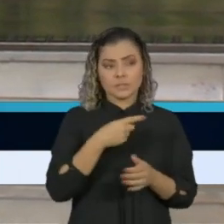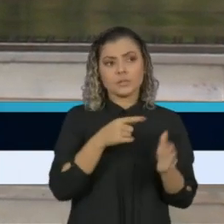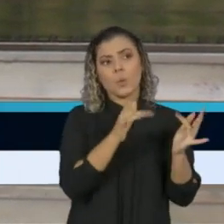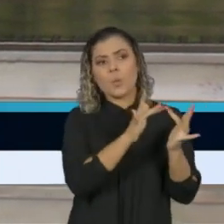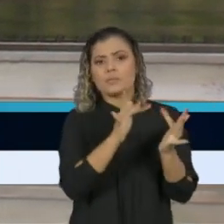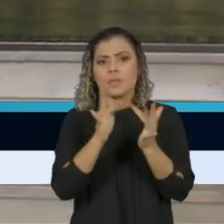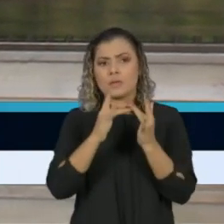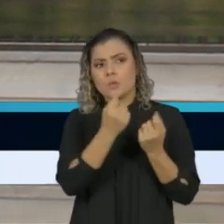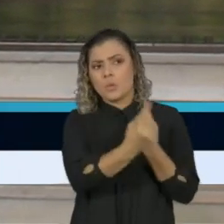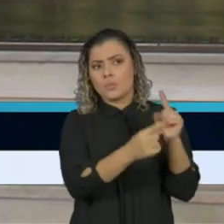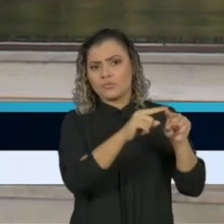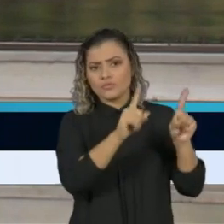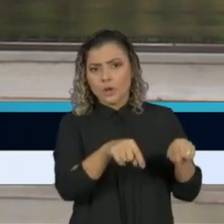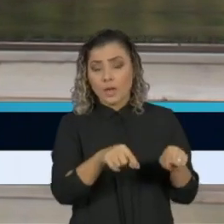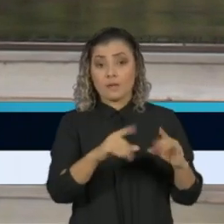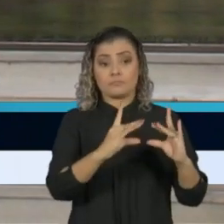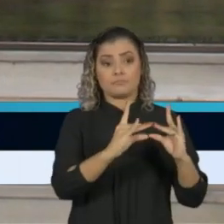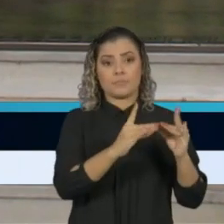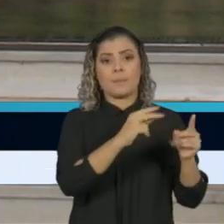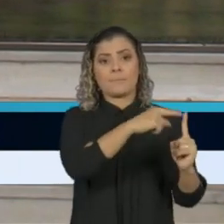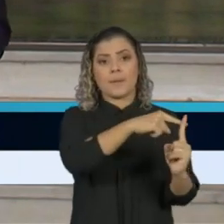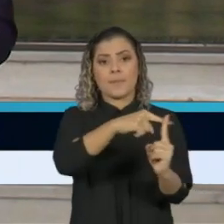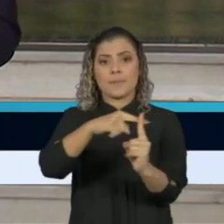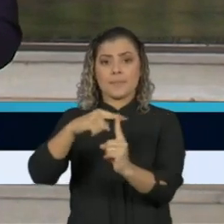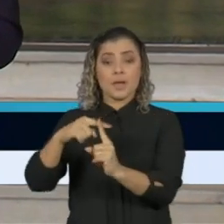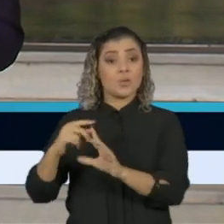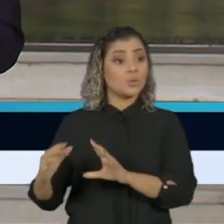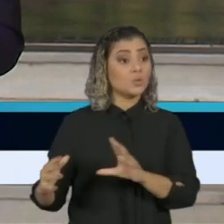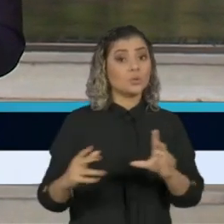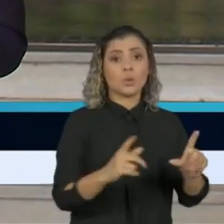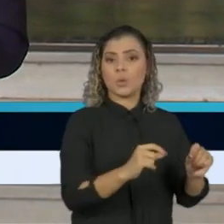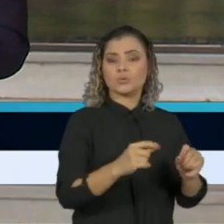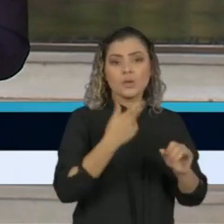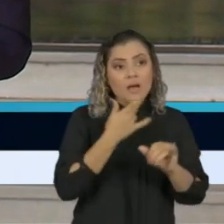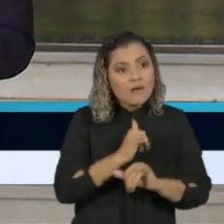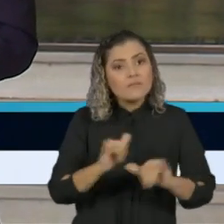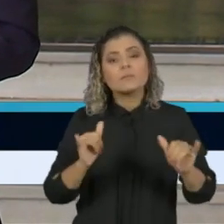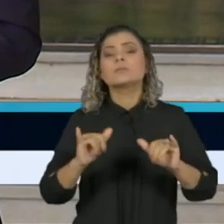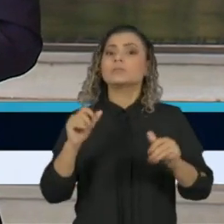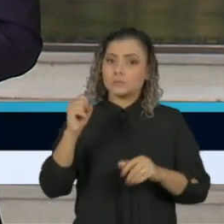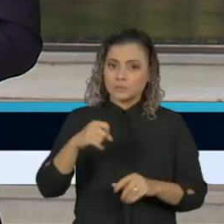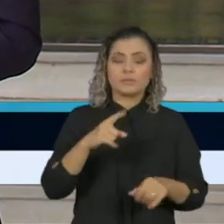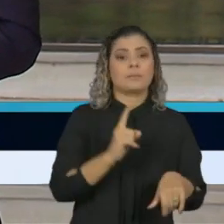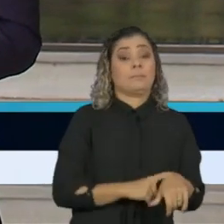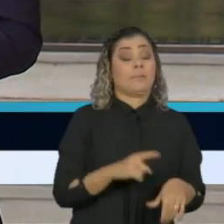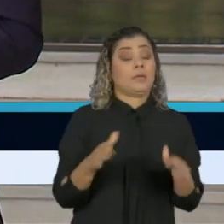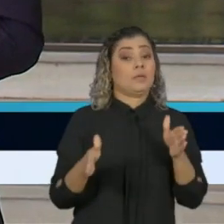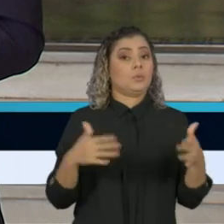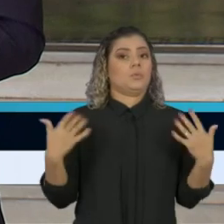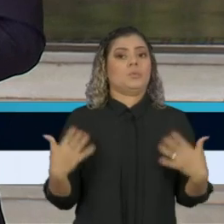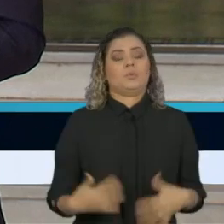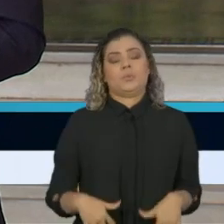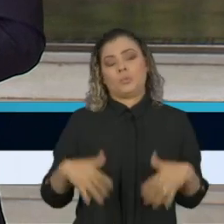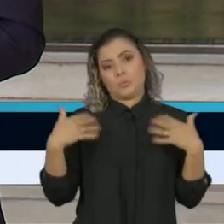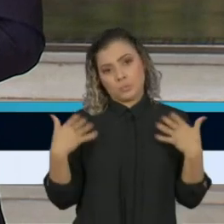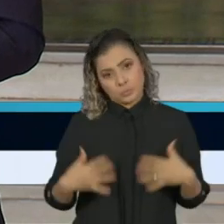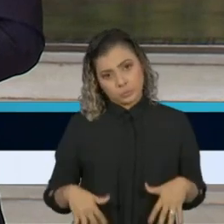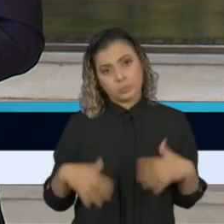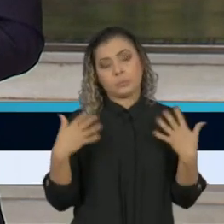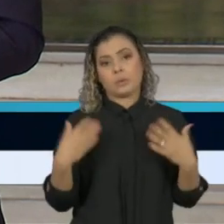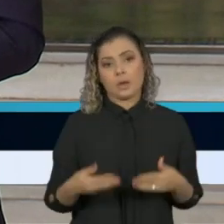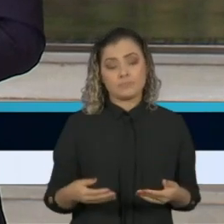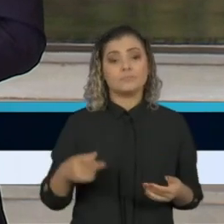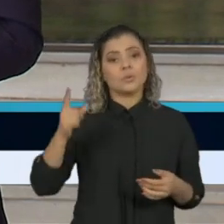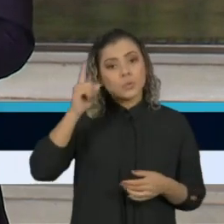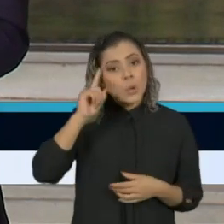com funcionários do sistema funerário e todos são unânimes em dizer que existe um aumento claro e evidente no dia a